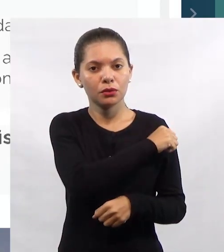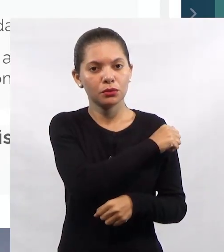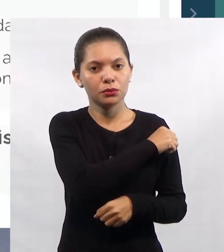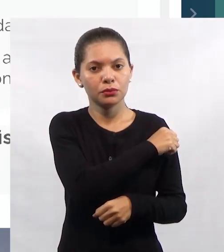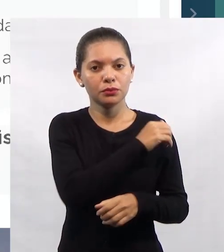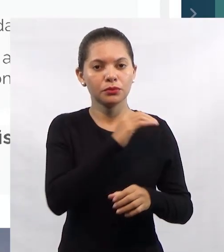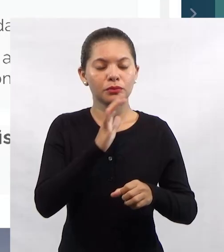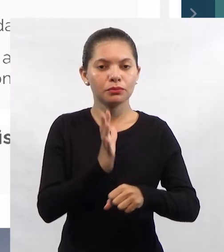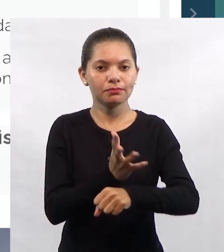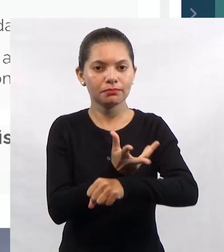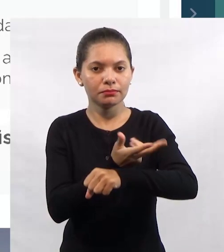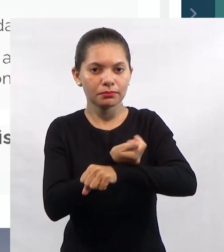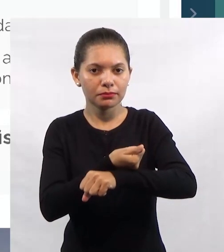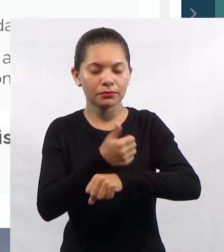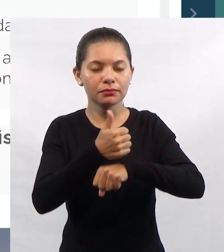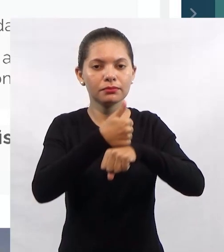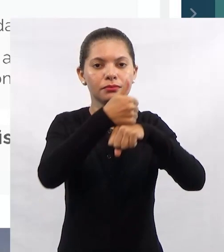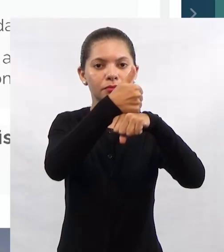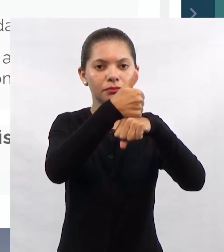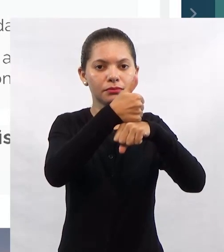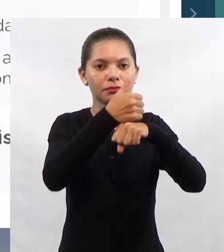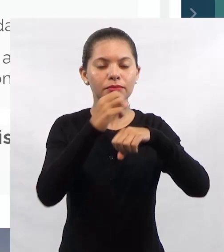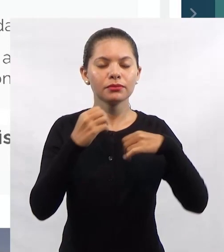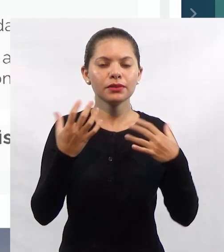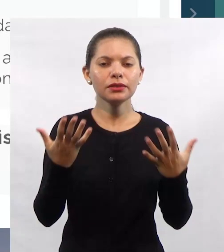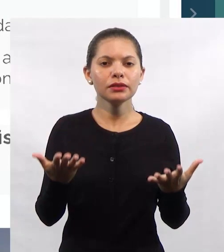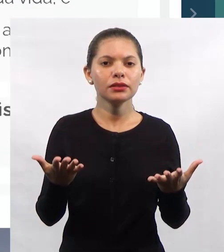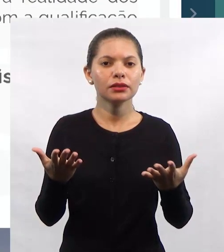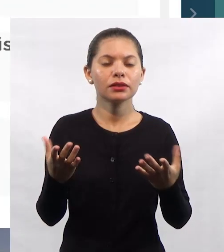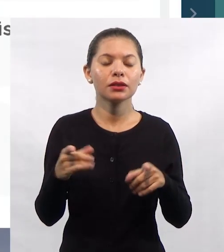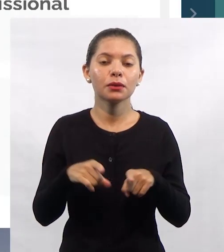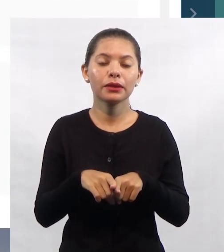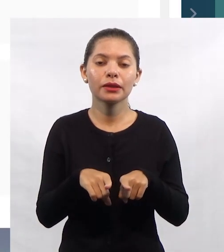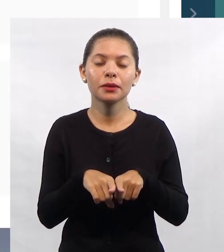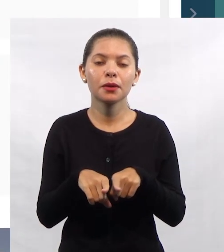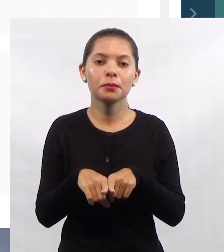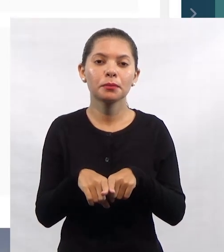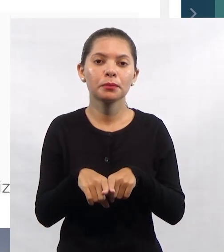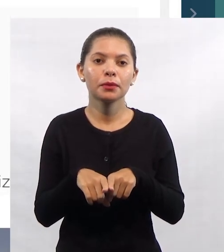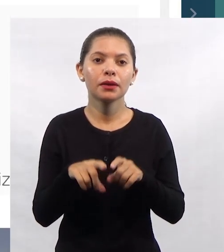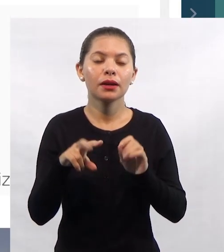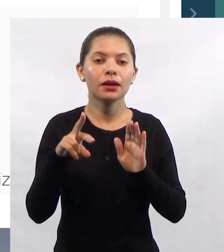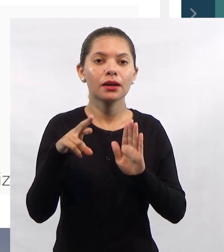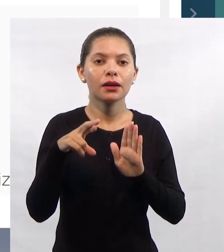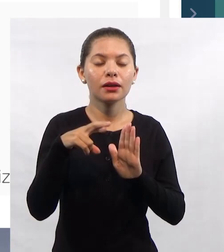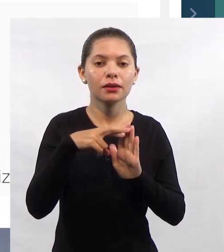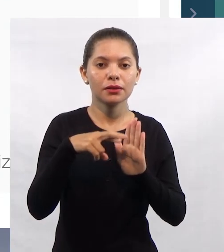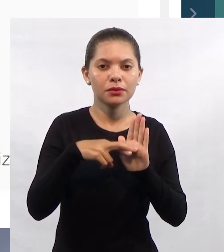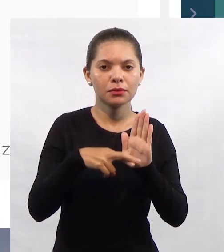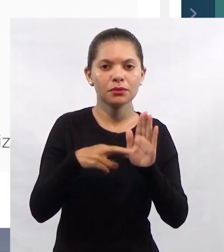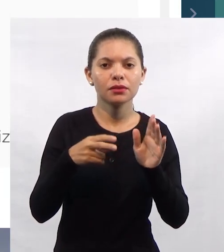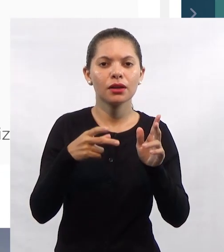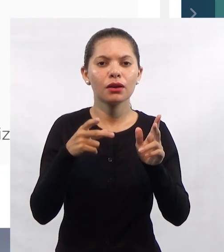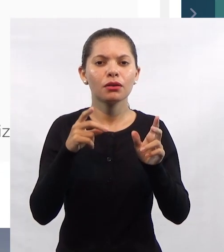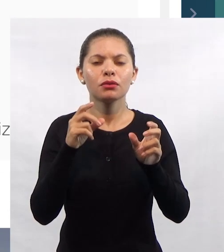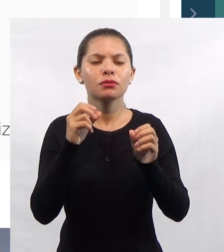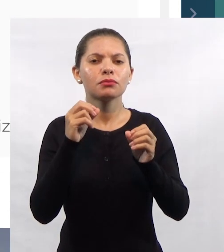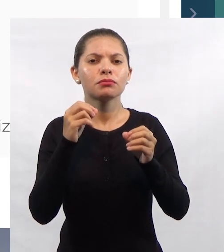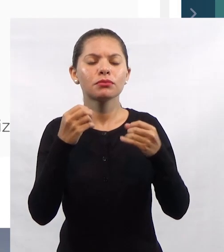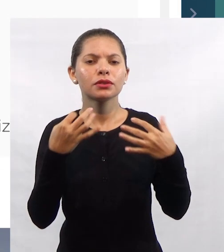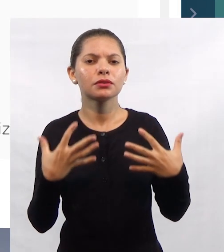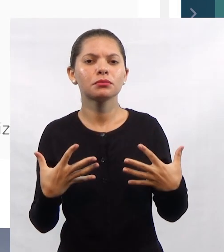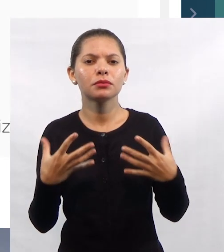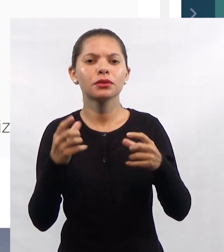da elevação da escolaridade com a qualificação profissional. Então, além disso, a resolução vai dizer o